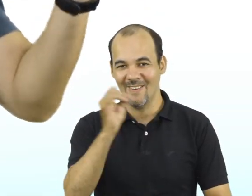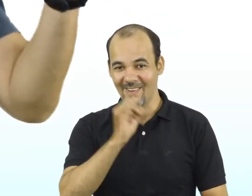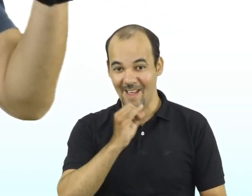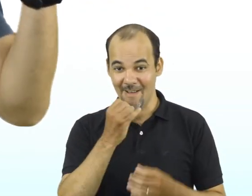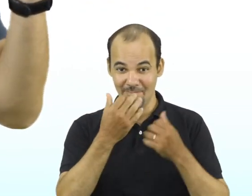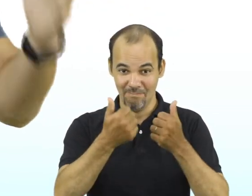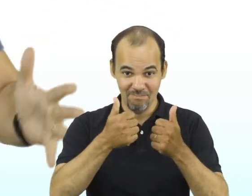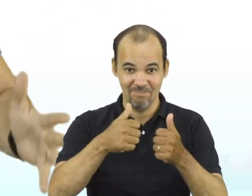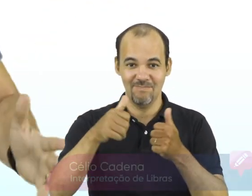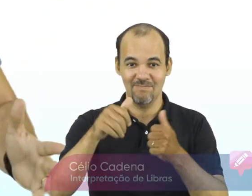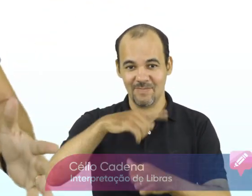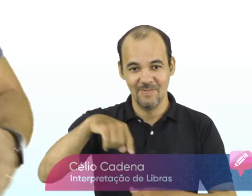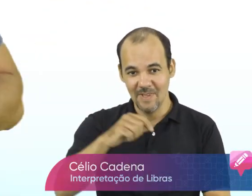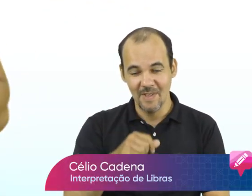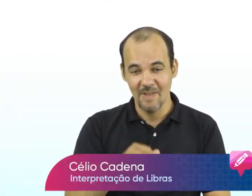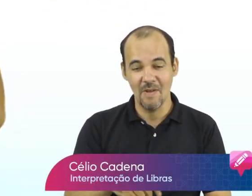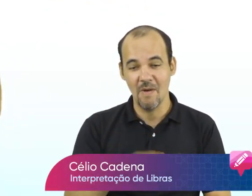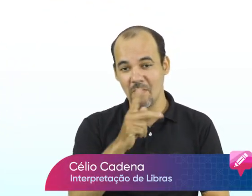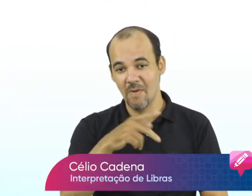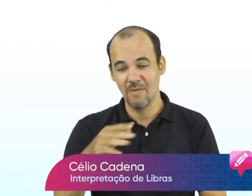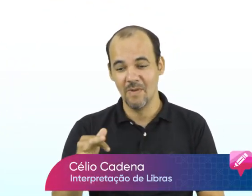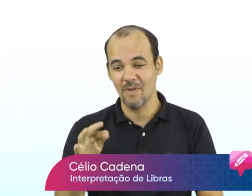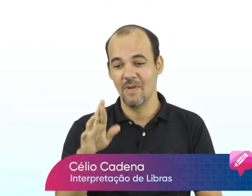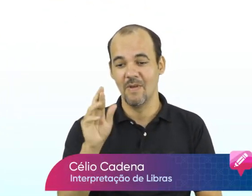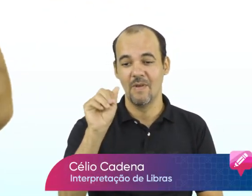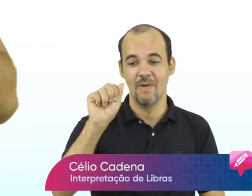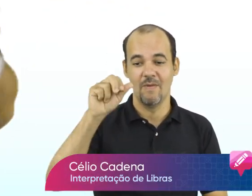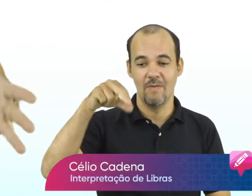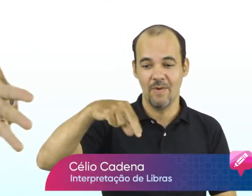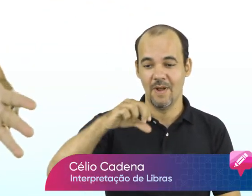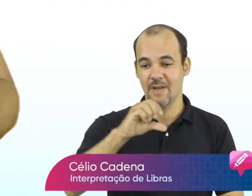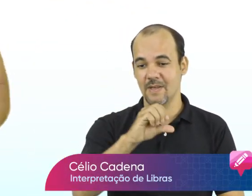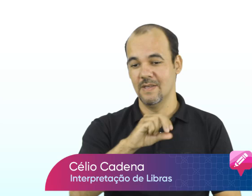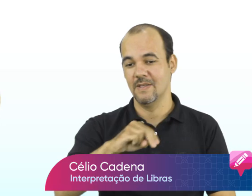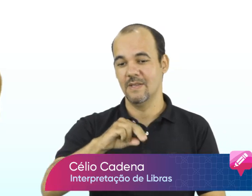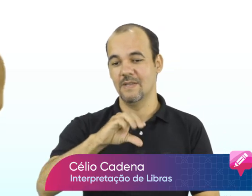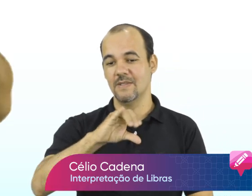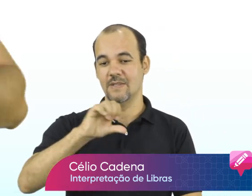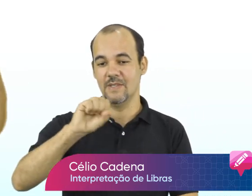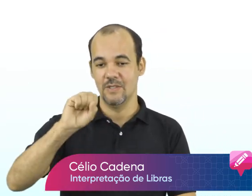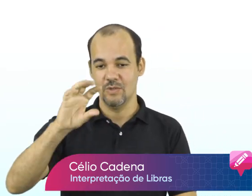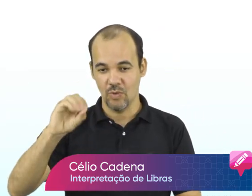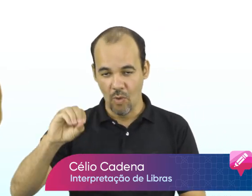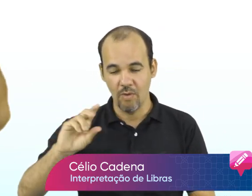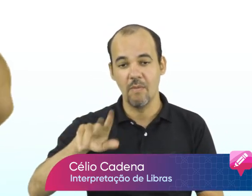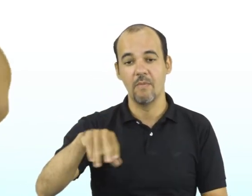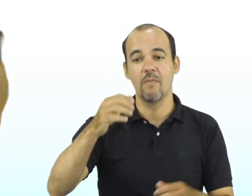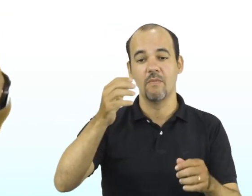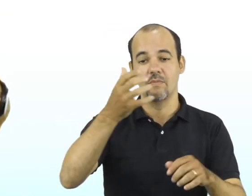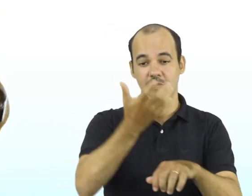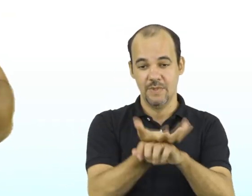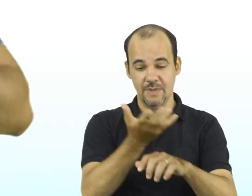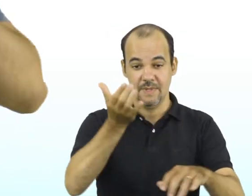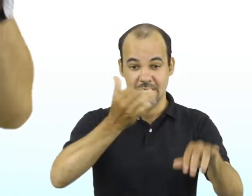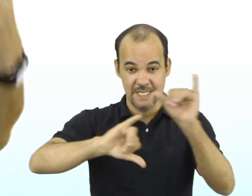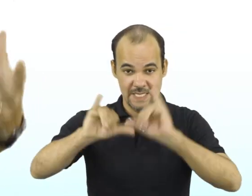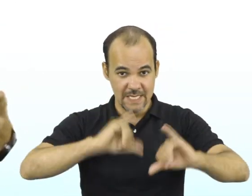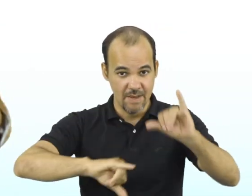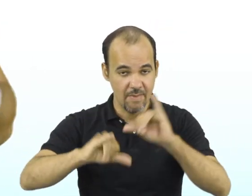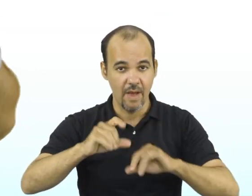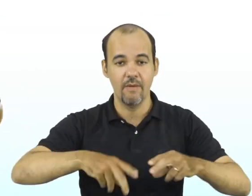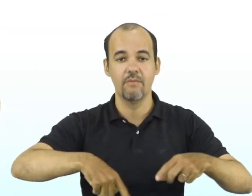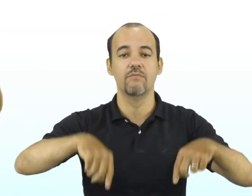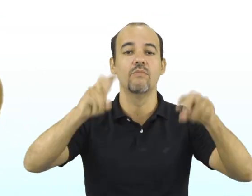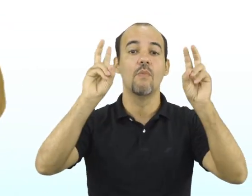Olá, olá pessoal, tudo bem? Professor Francisco Coutinho de Química aqui trazendo um assunto aqui muito